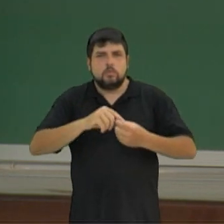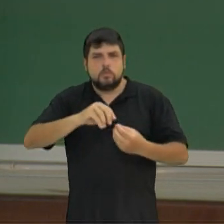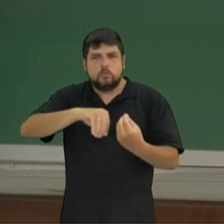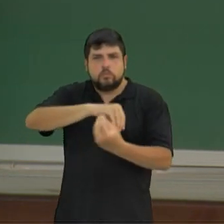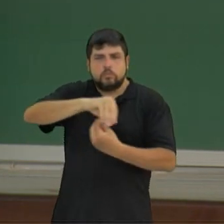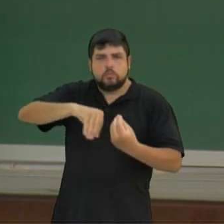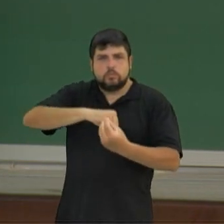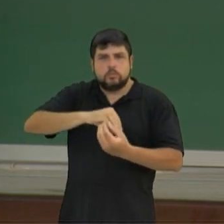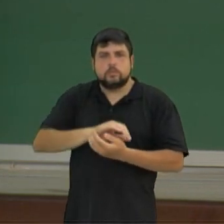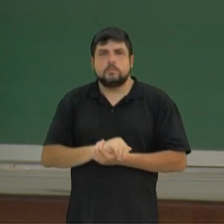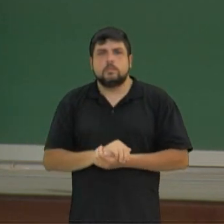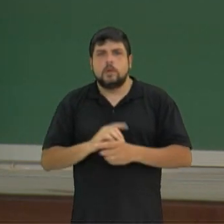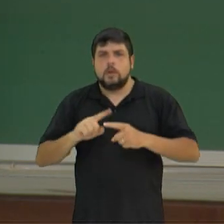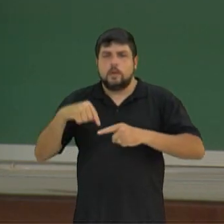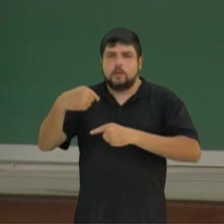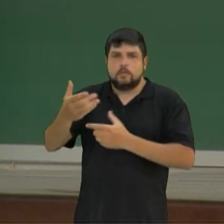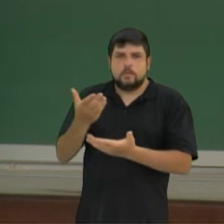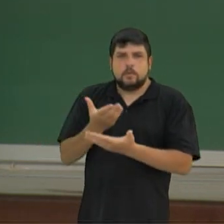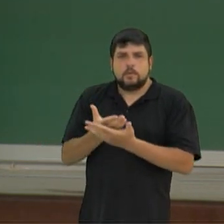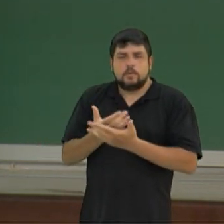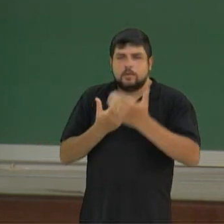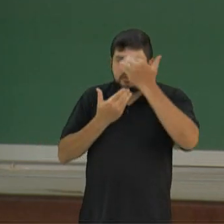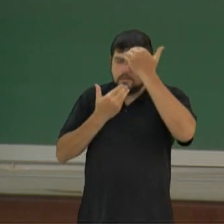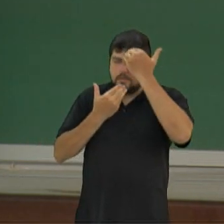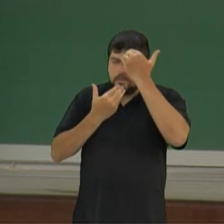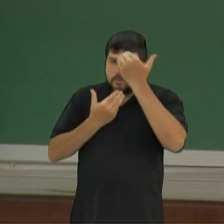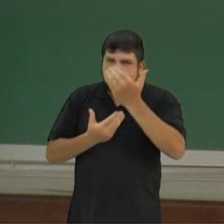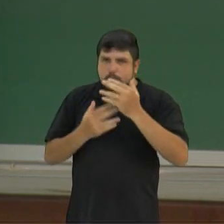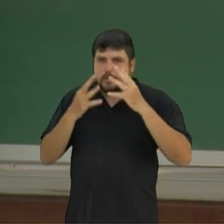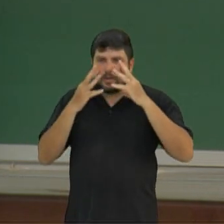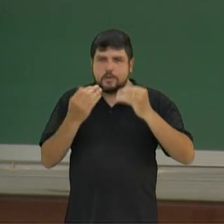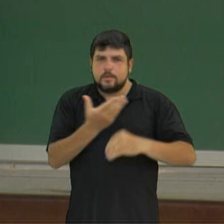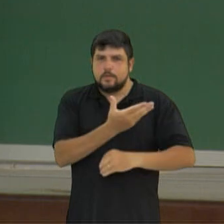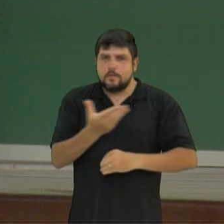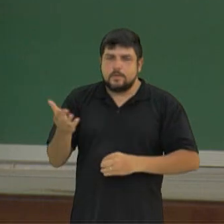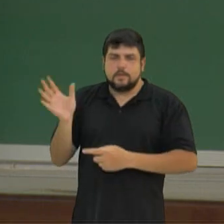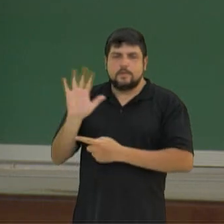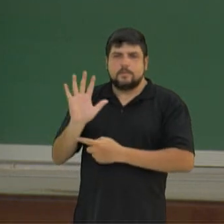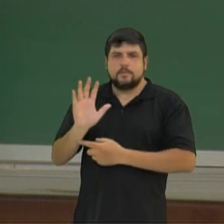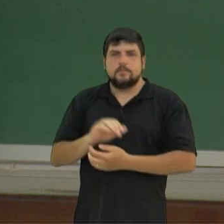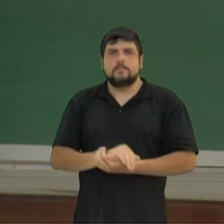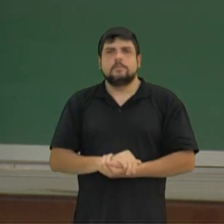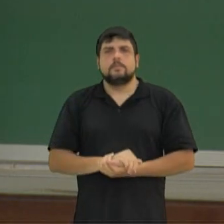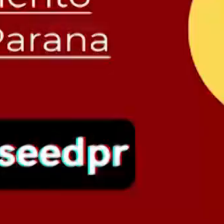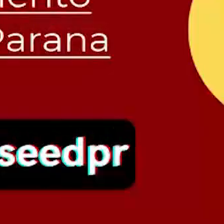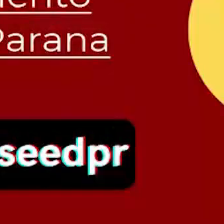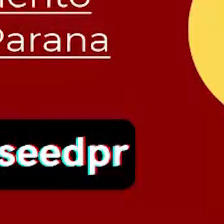da eletrólise. Até a próxima aula, muito obrigada pela atenção de vocês e até breve.